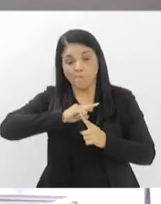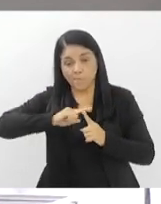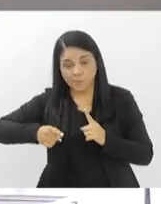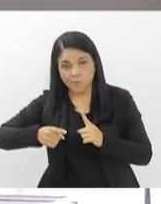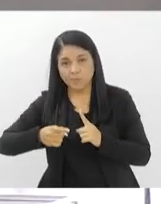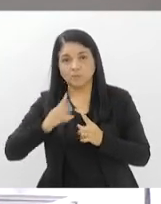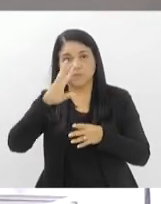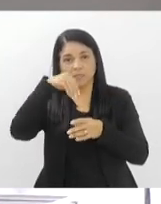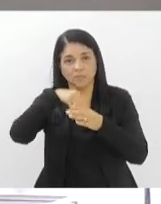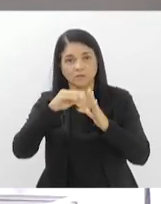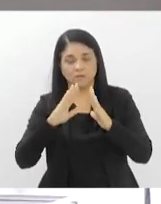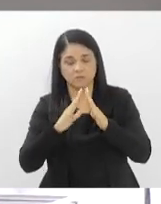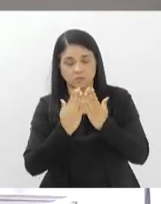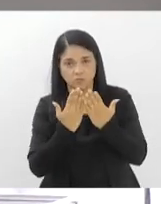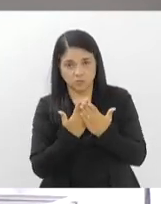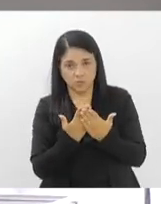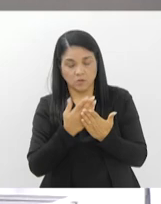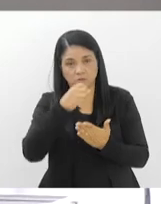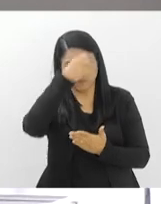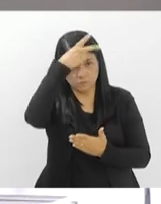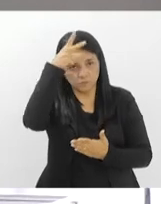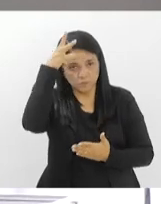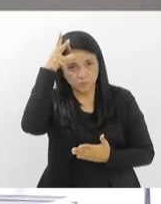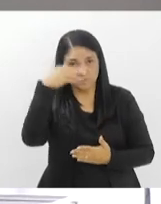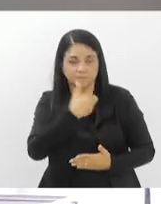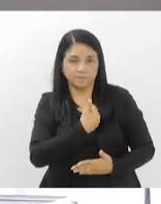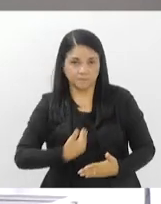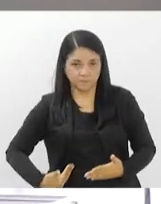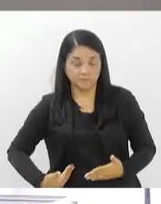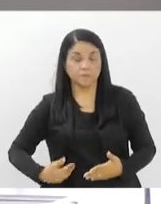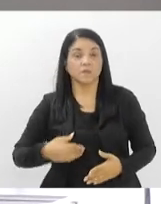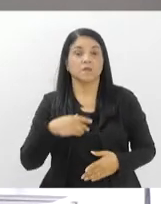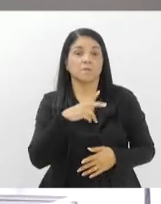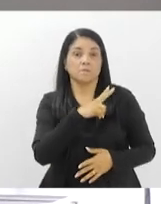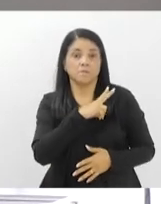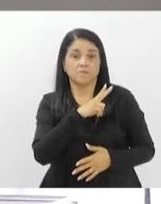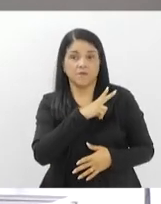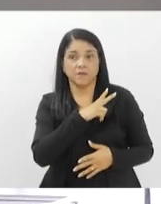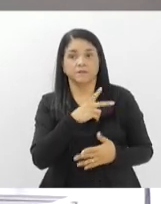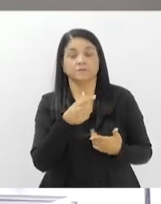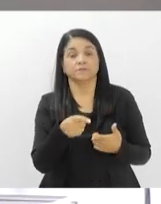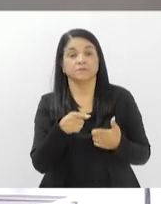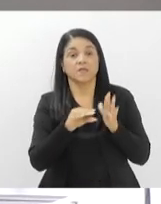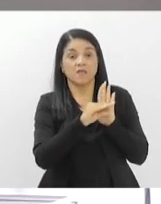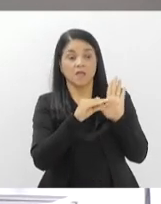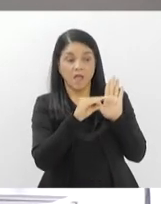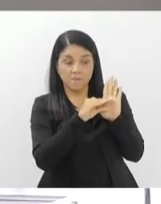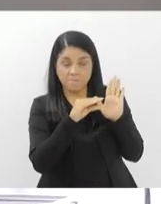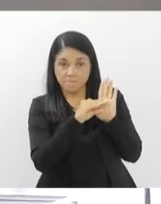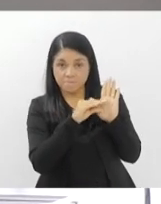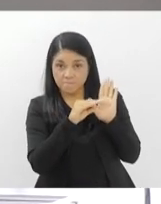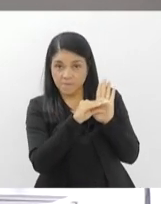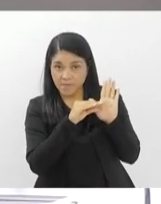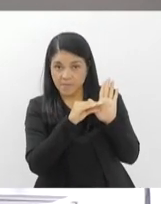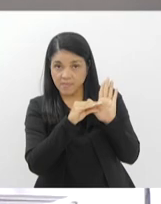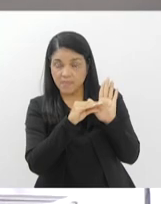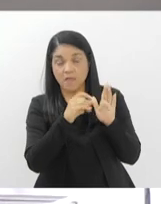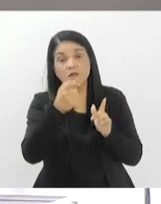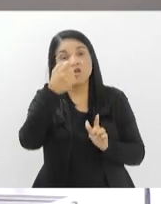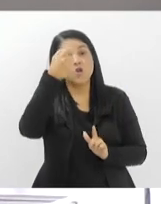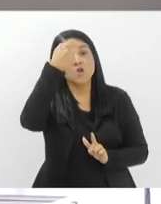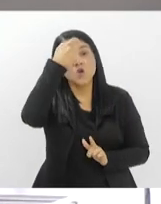e privadas, papapá. E a emenda dispõe sobre a inclusão de medidas de